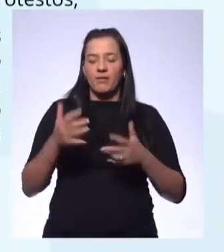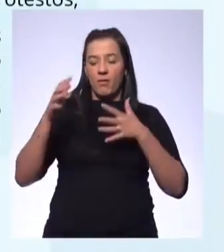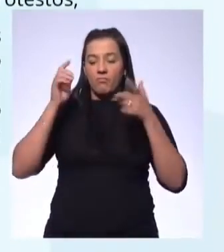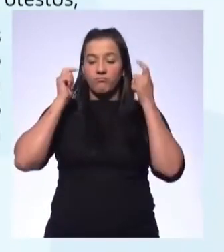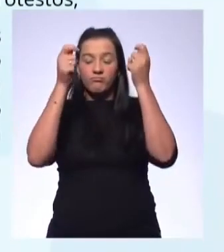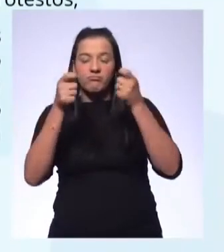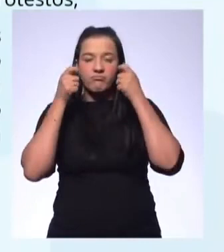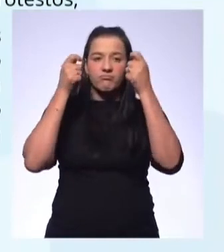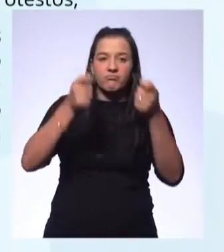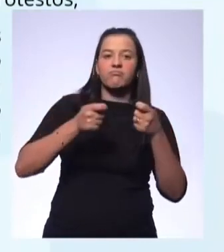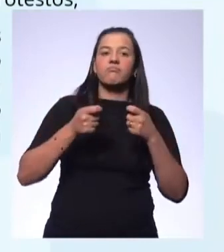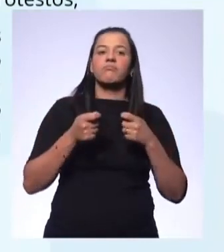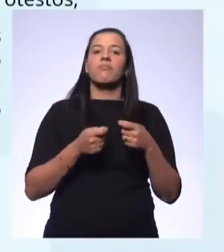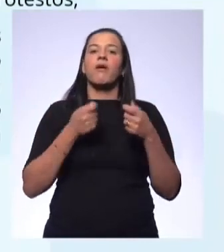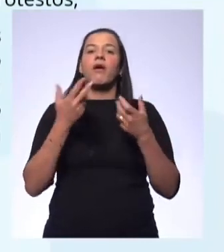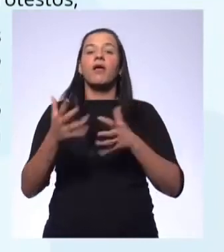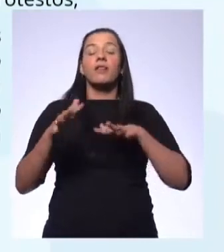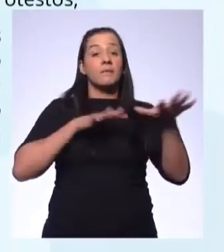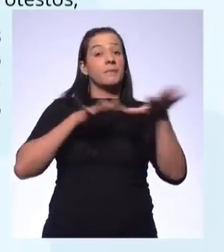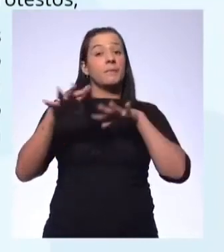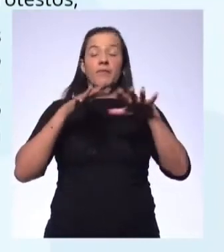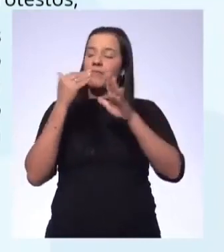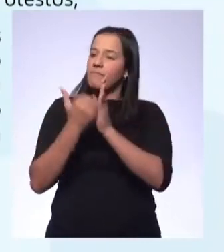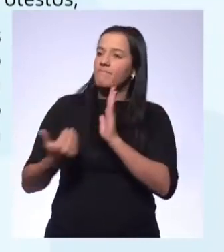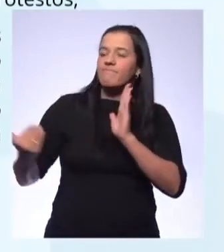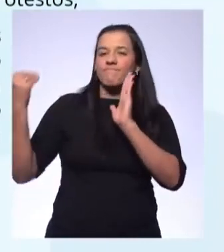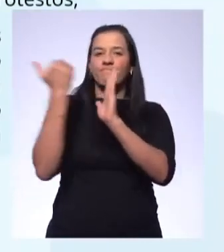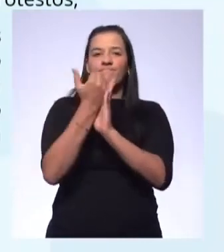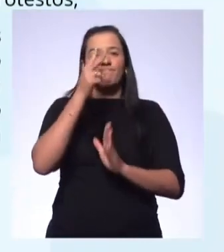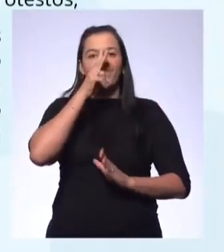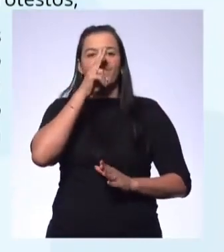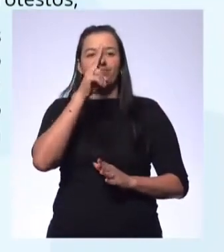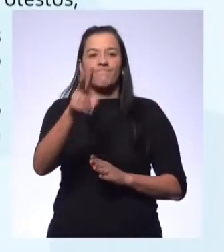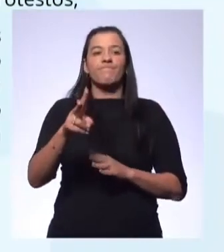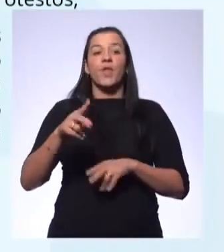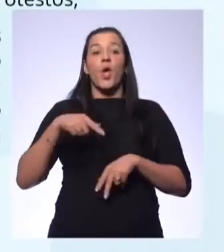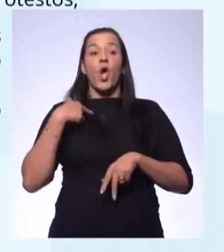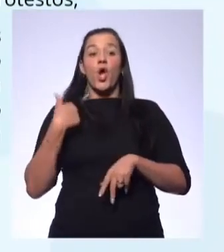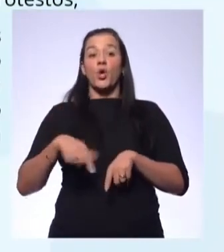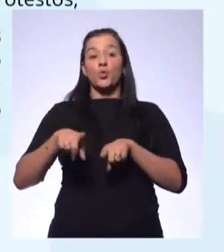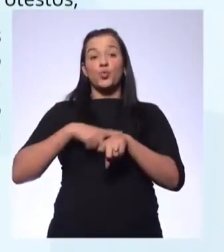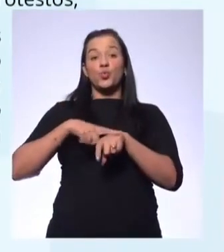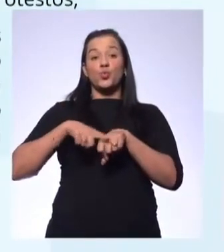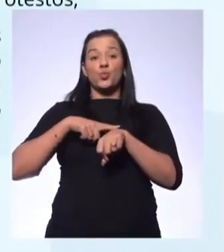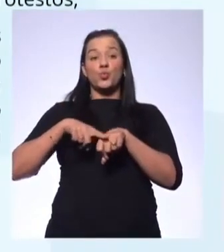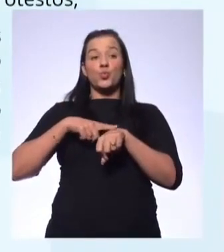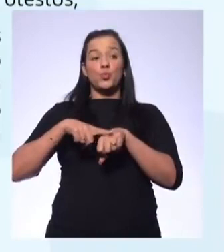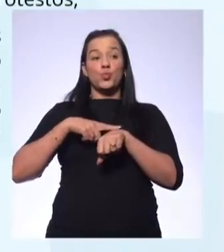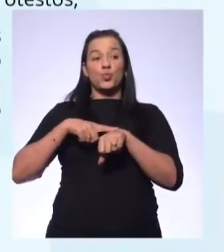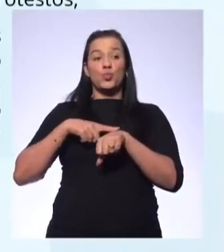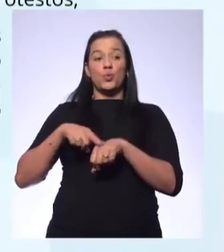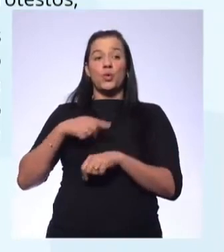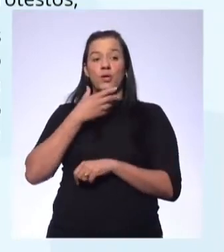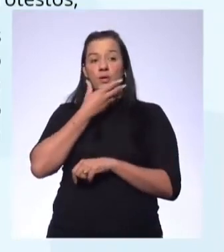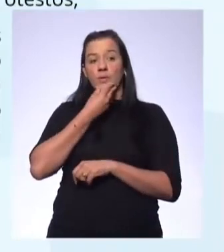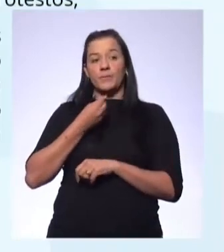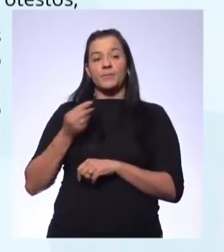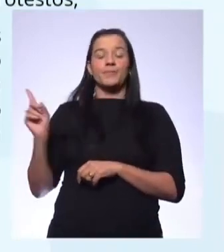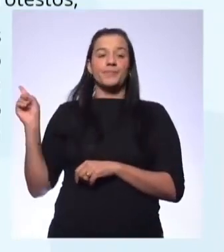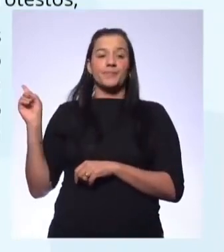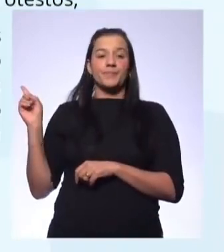manifestações, protestos e até movimentos mais contundentes como o ludismo. Isso que vocês estão vendo na imagem são 2